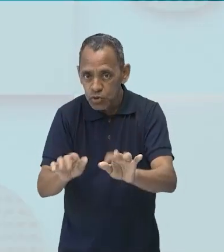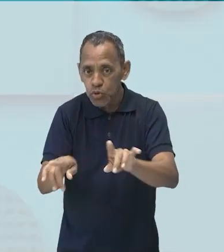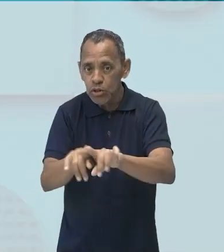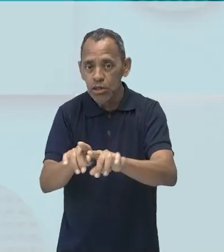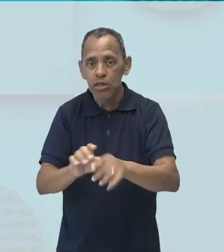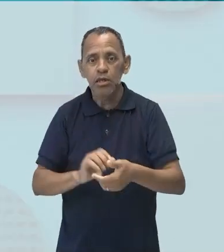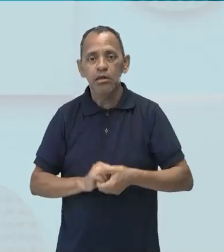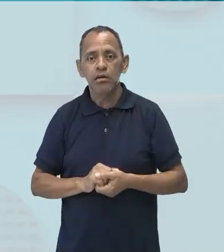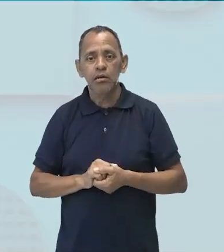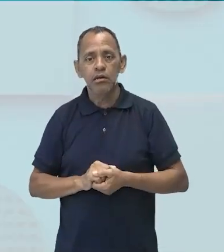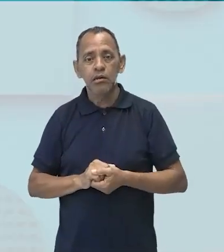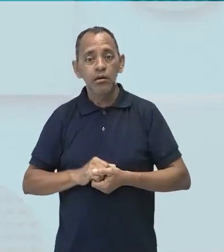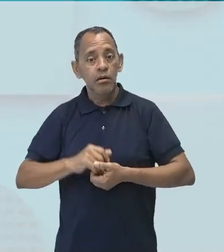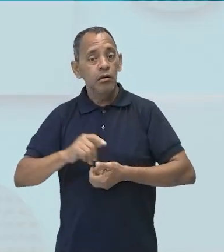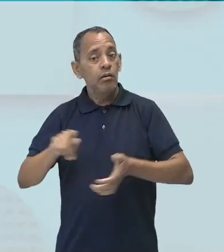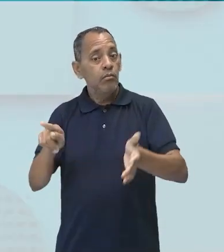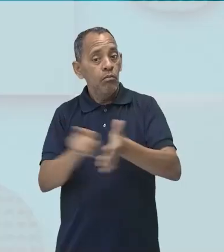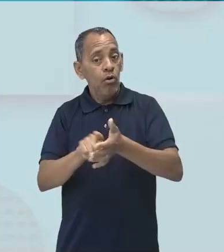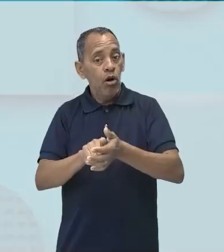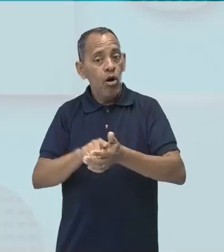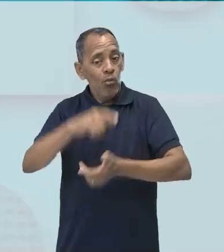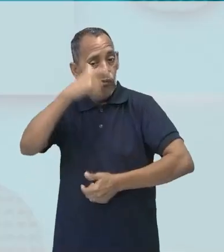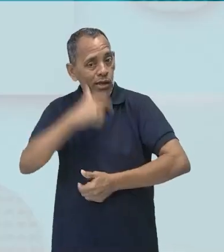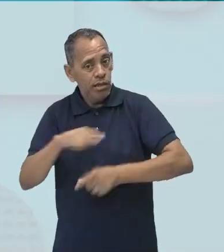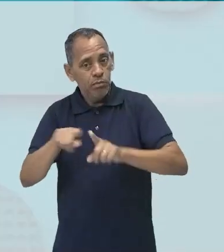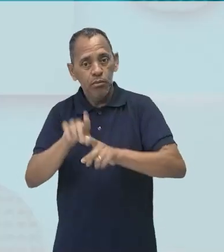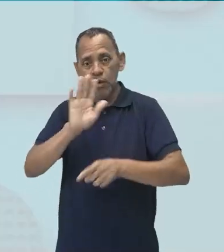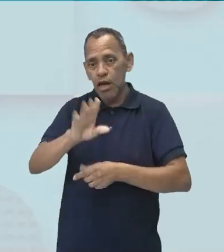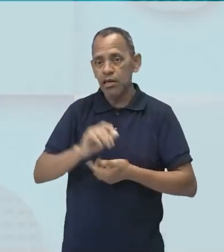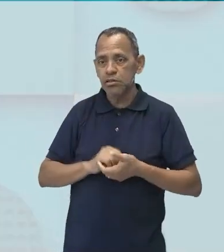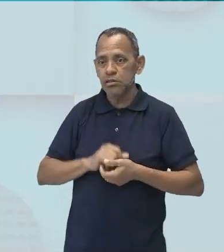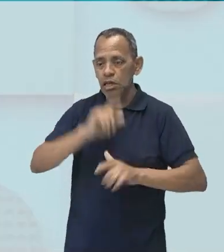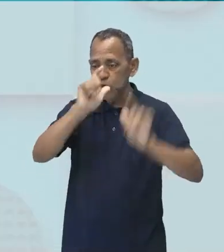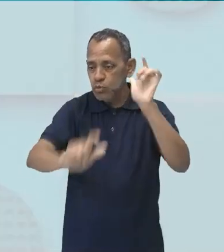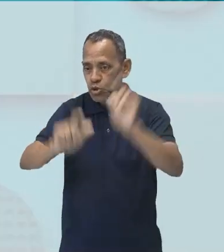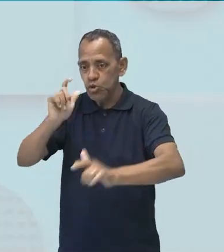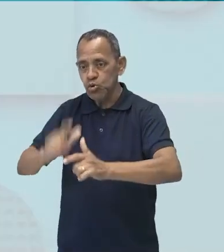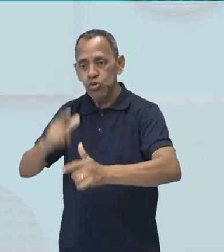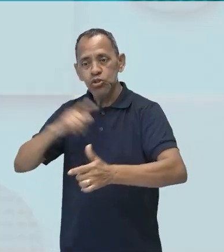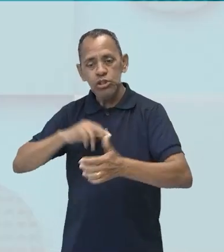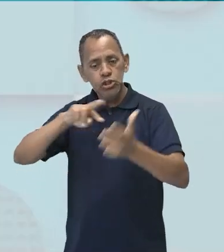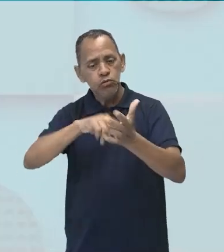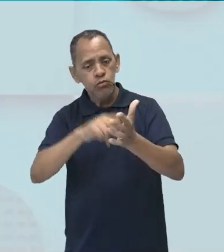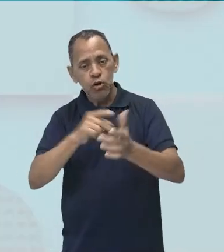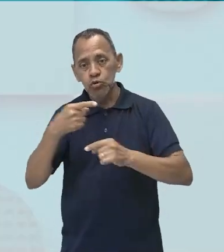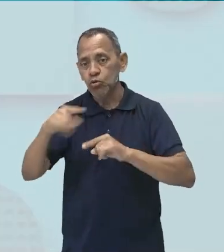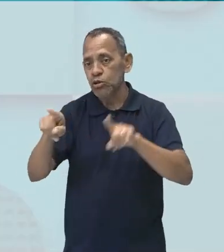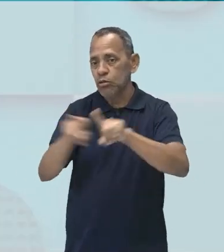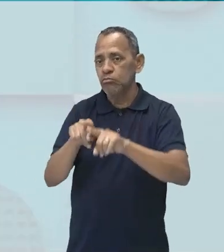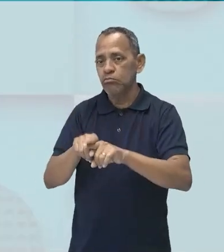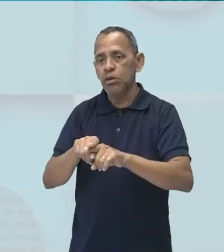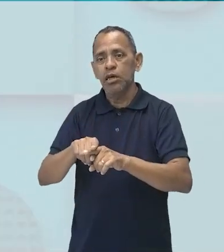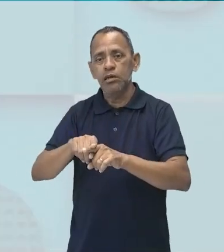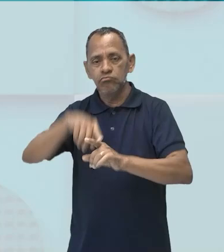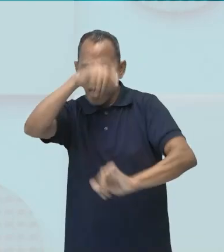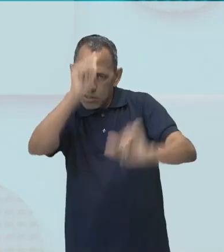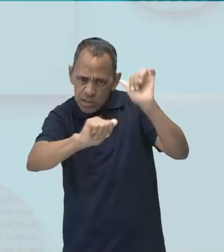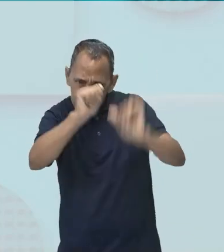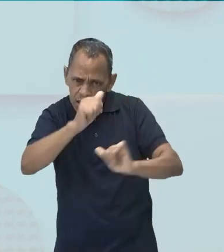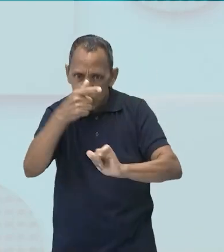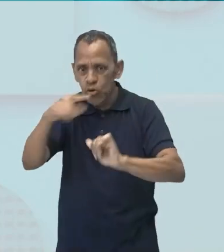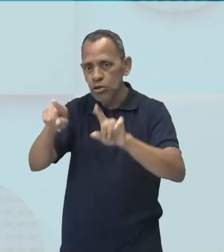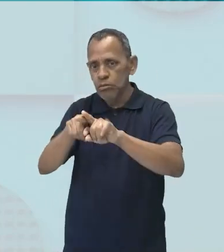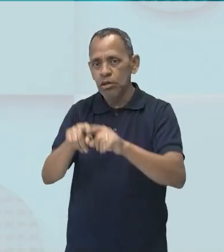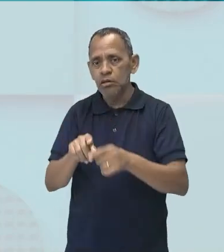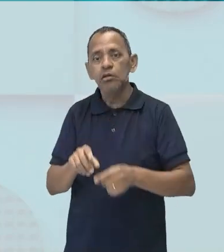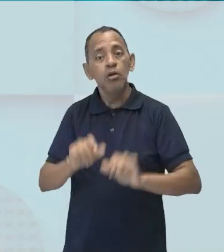para o público vai dar novo significado, vai dar novas interpretações. Eu posso ver uma obra de arte e de